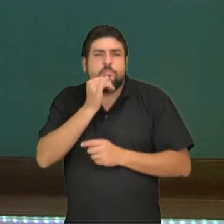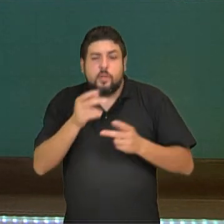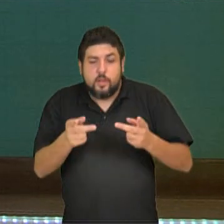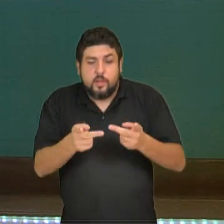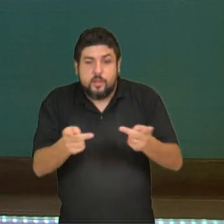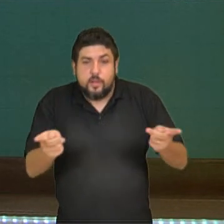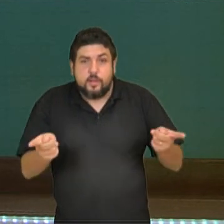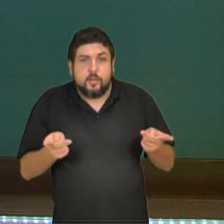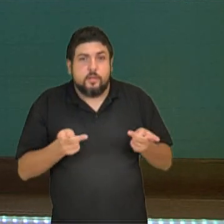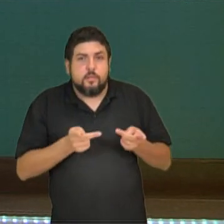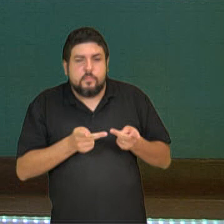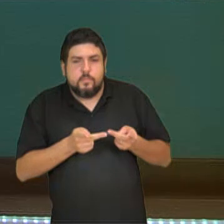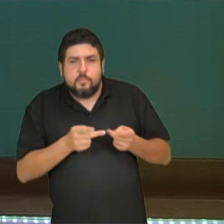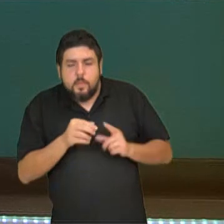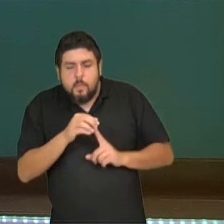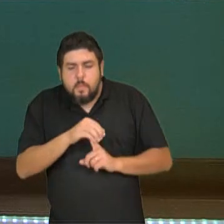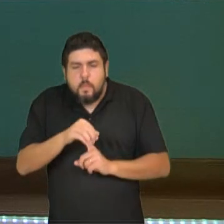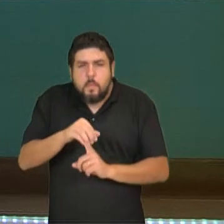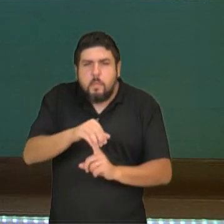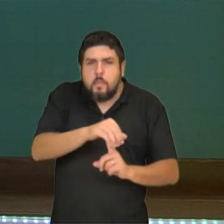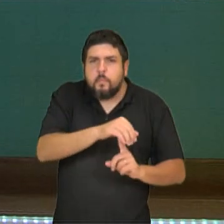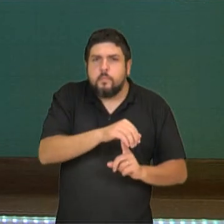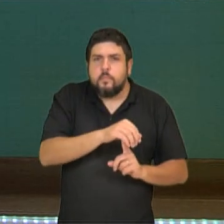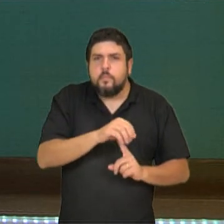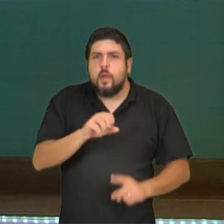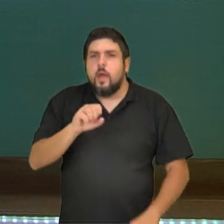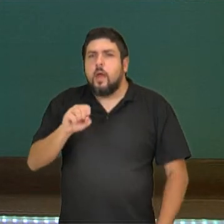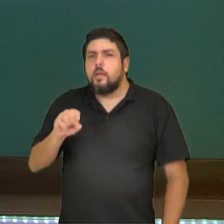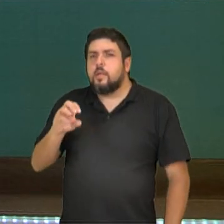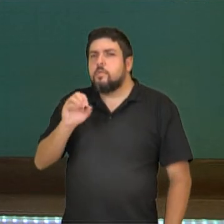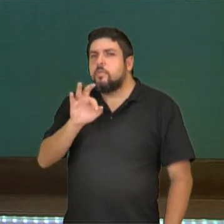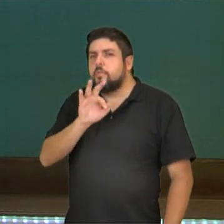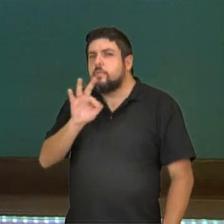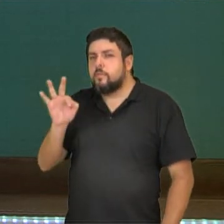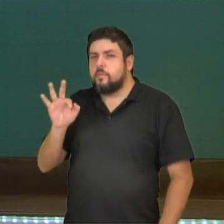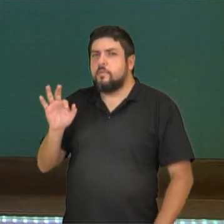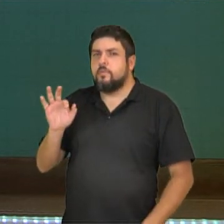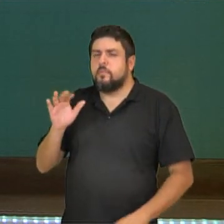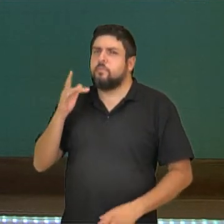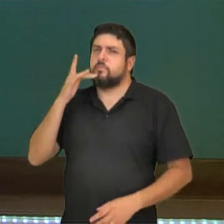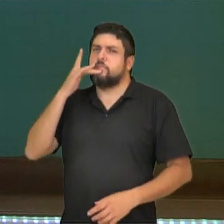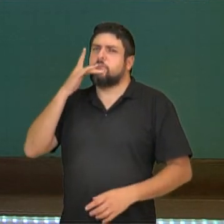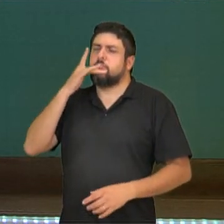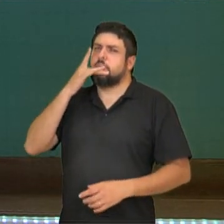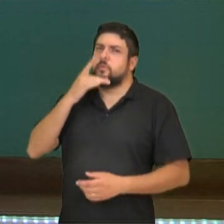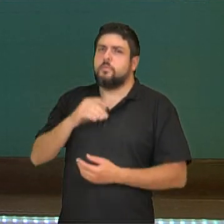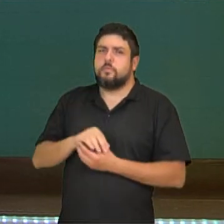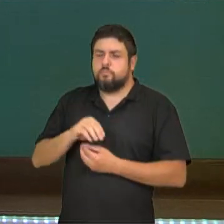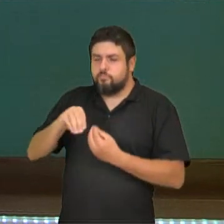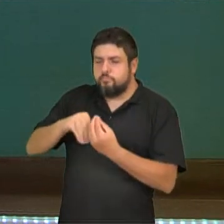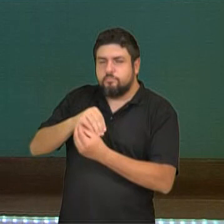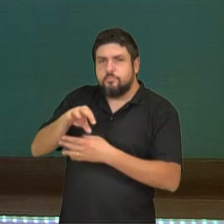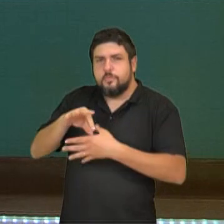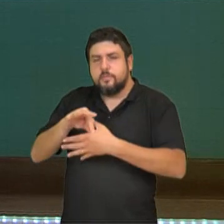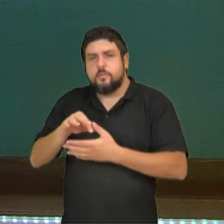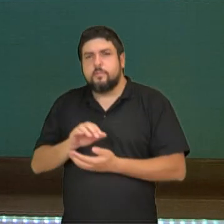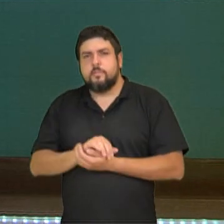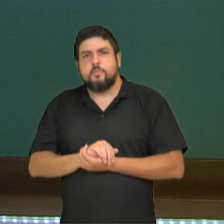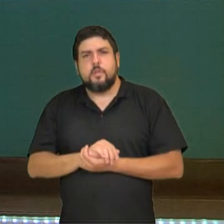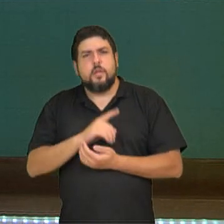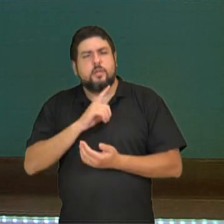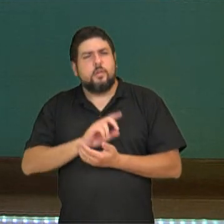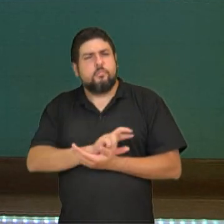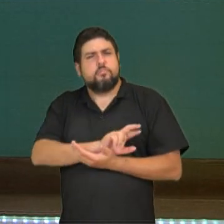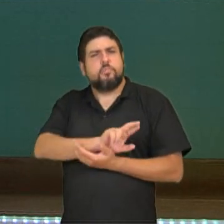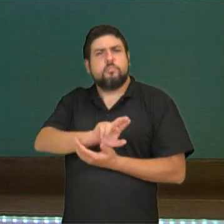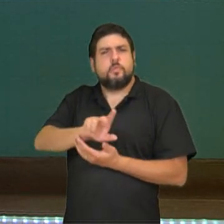no estrogonofe. Você já comeu? Você gosta? Também tem outros cogumelos, shimeji, shiitake, muito comum